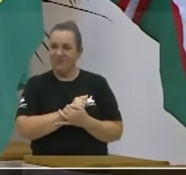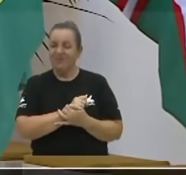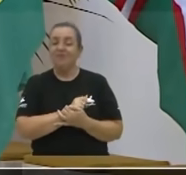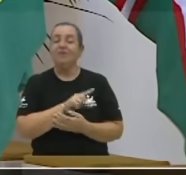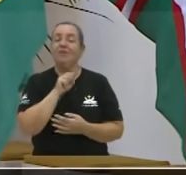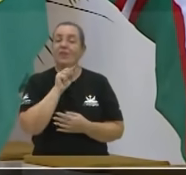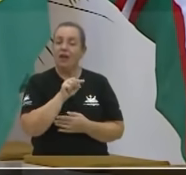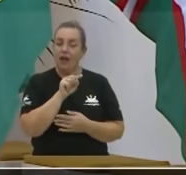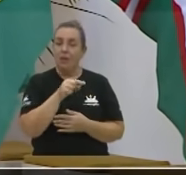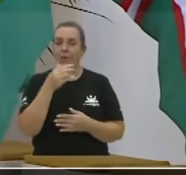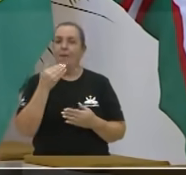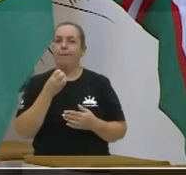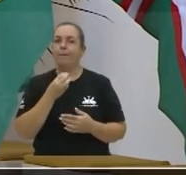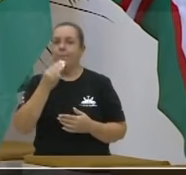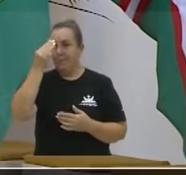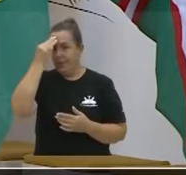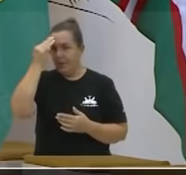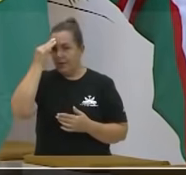ela pega